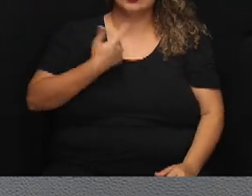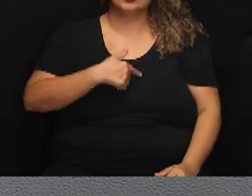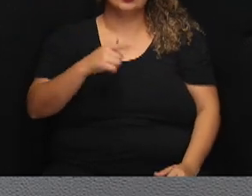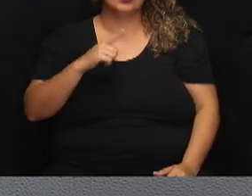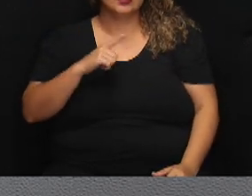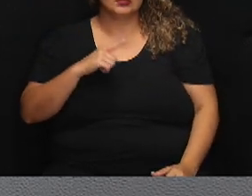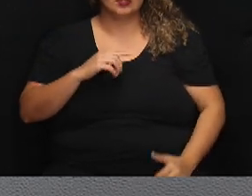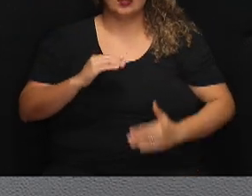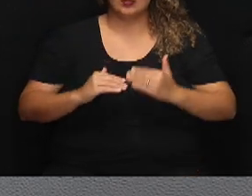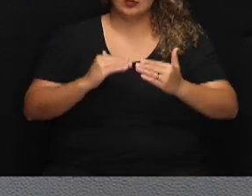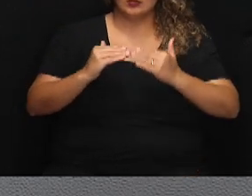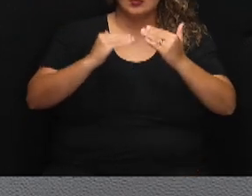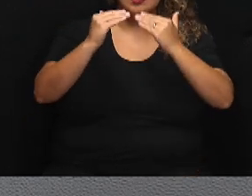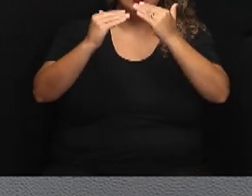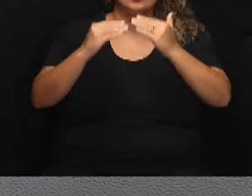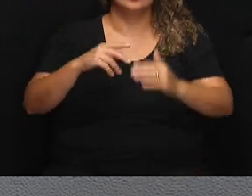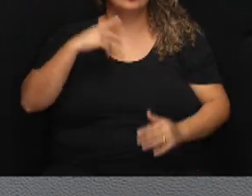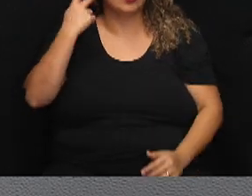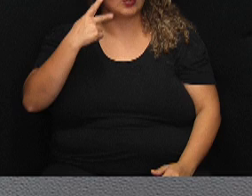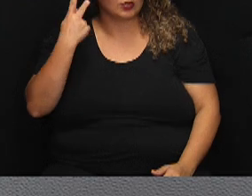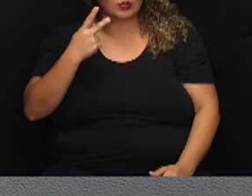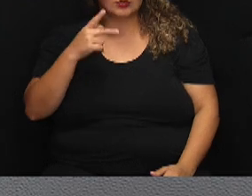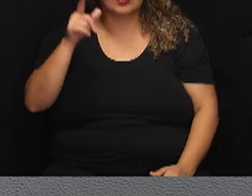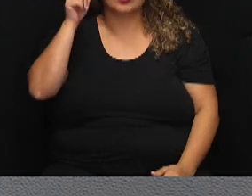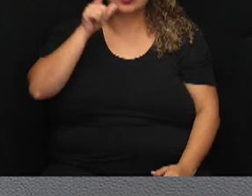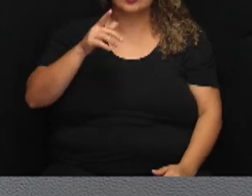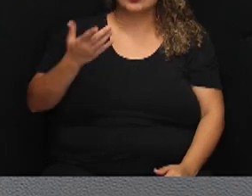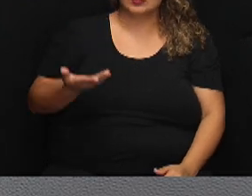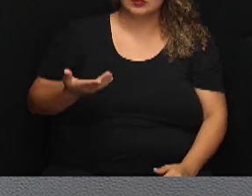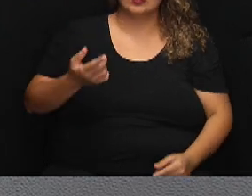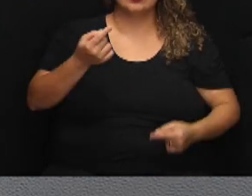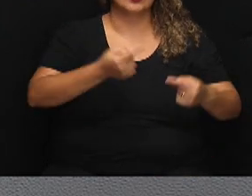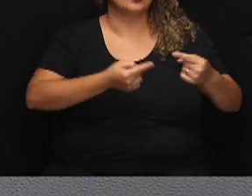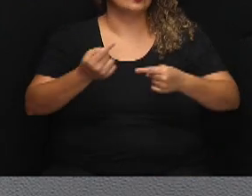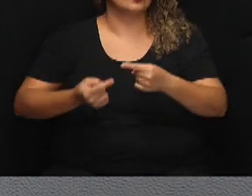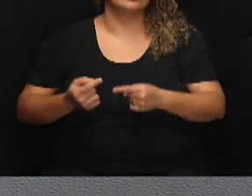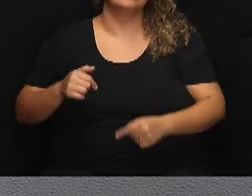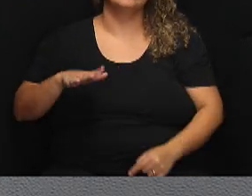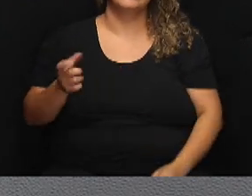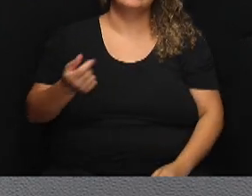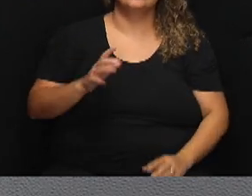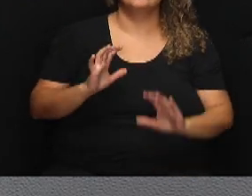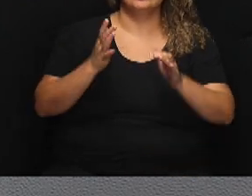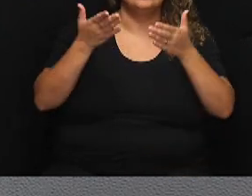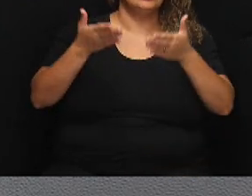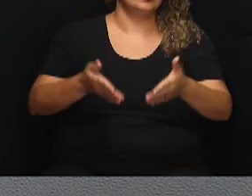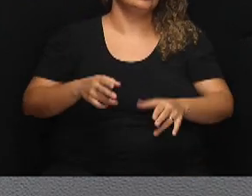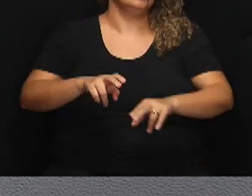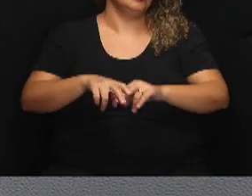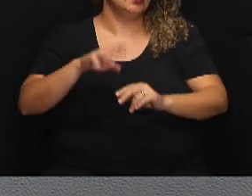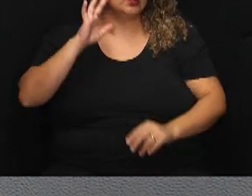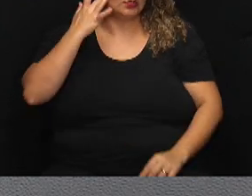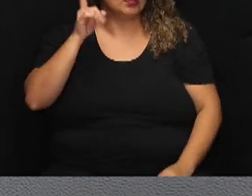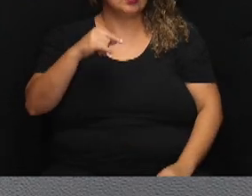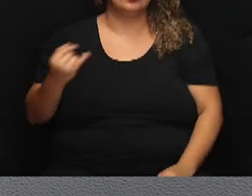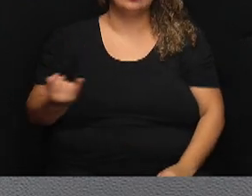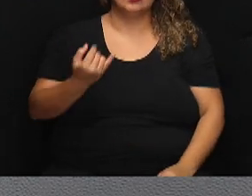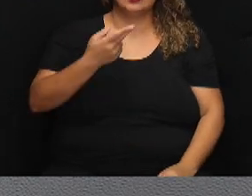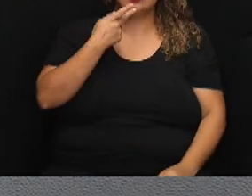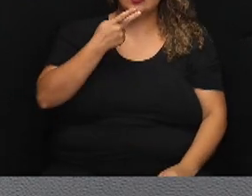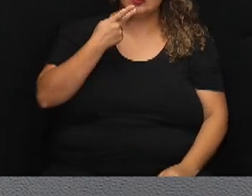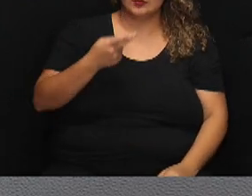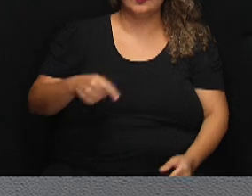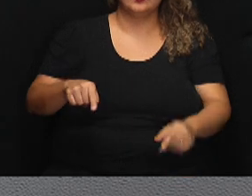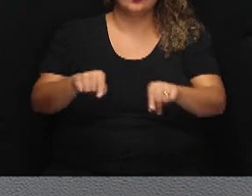uma construção política que consiga debater para além do evento, e por isso que a gente acha tão importante fomentar.